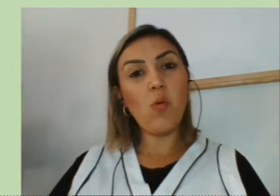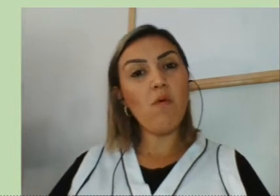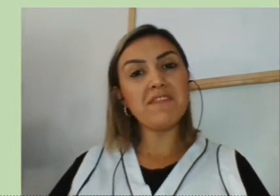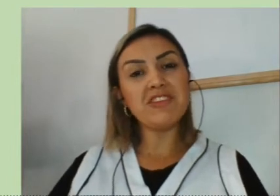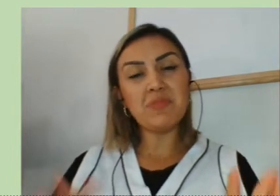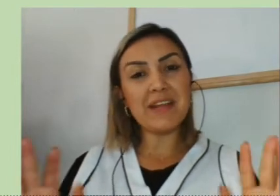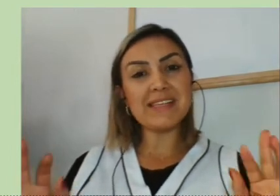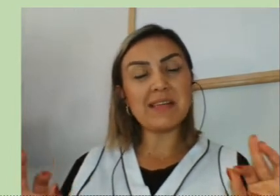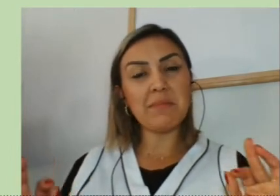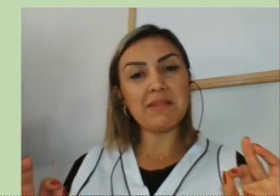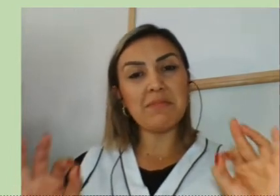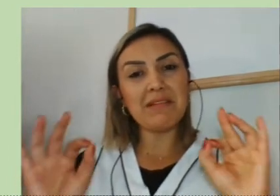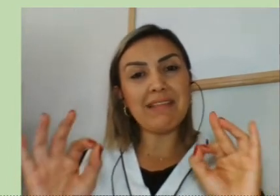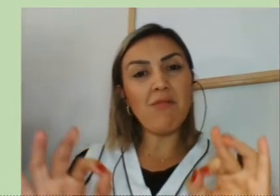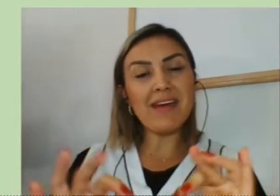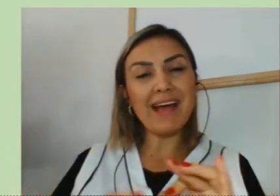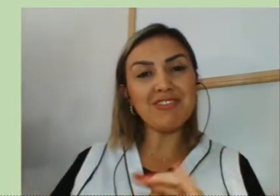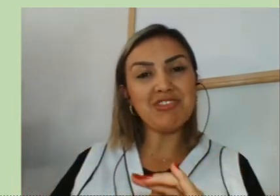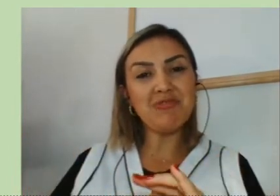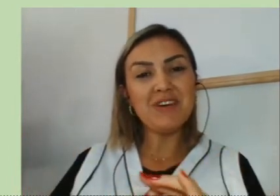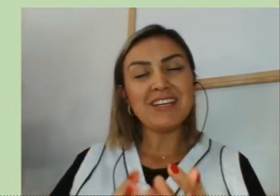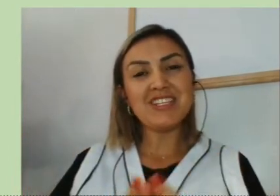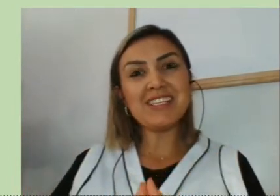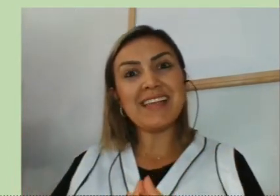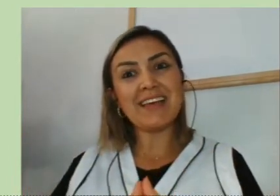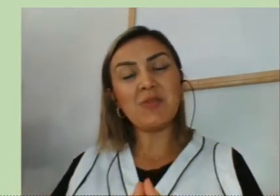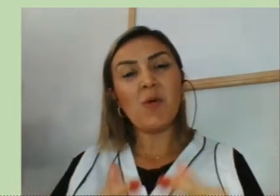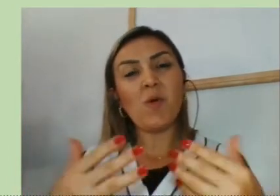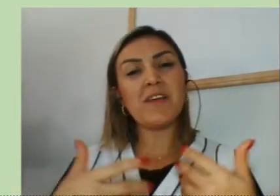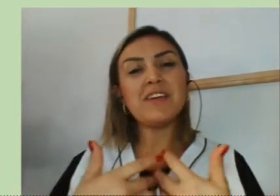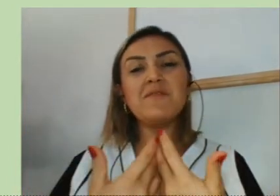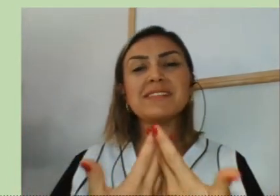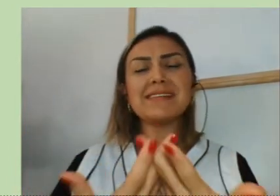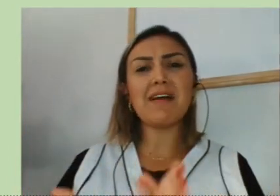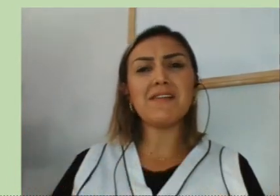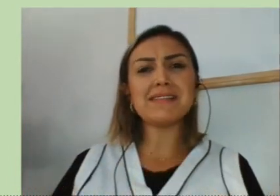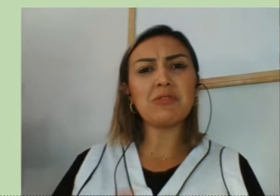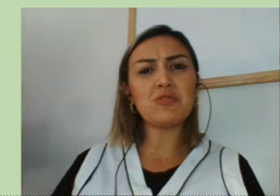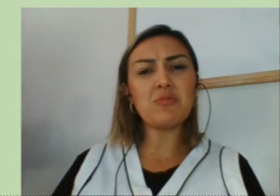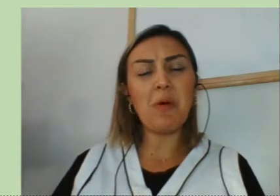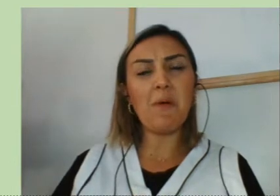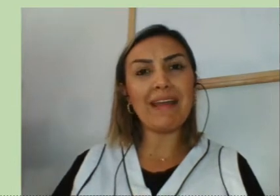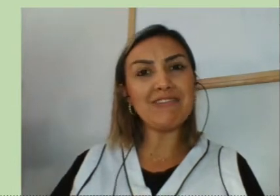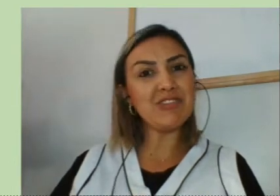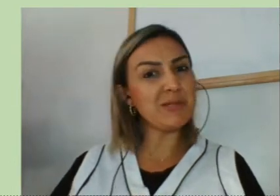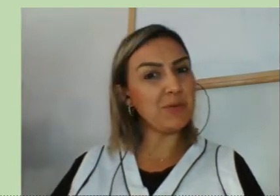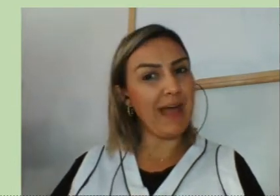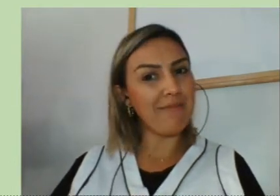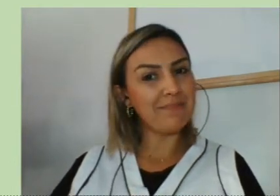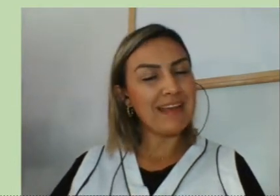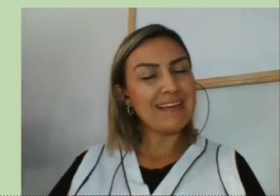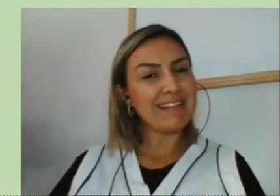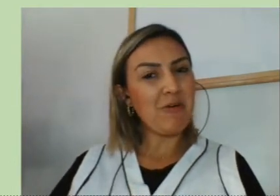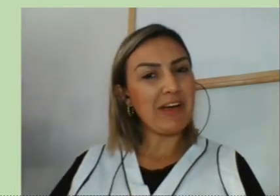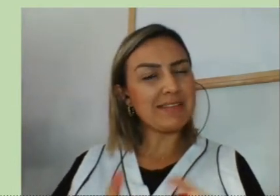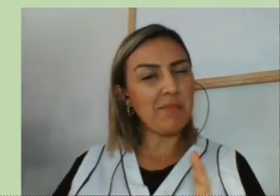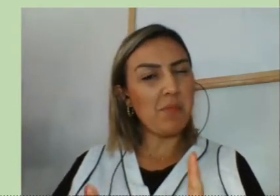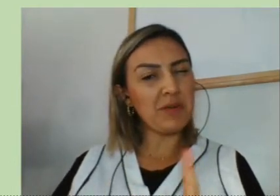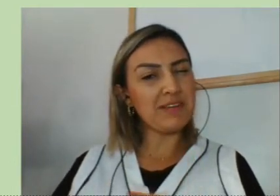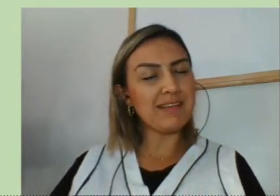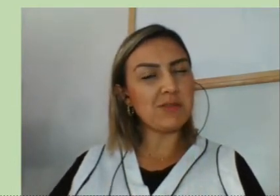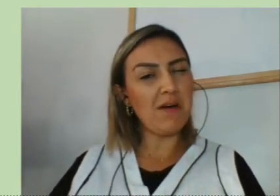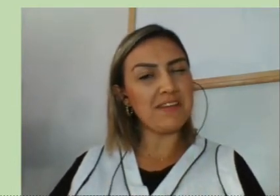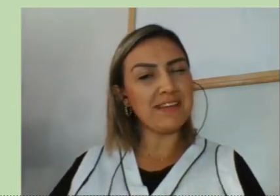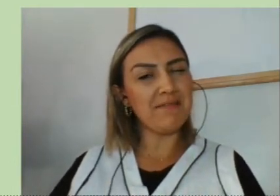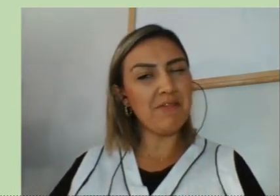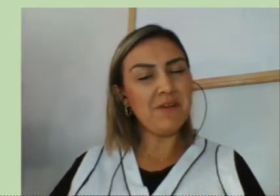fazer um convite para essa semana me mandar um recadinho dizendo o que que você está fazendo de bom além de estudar. Então, eu quero saber um